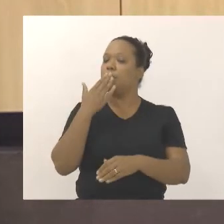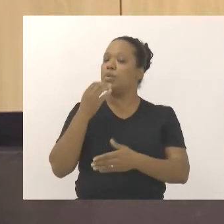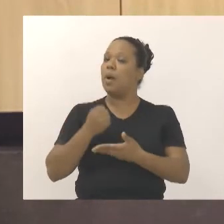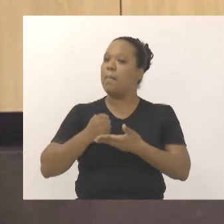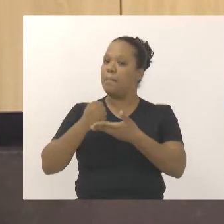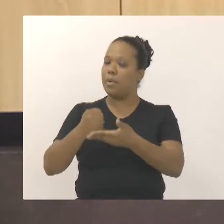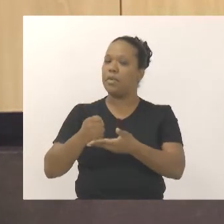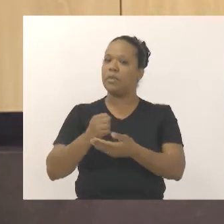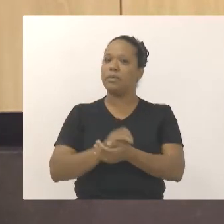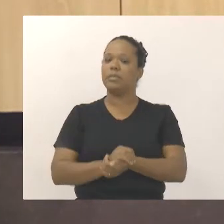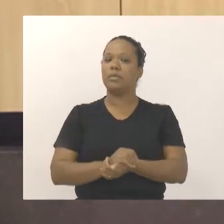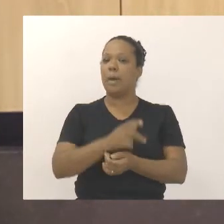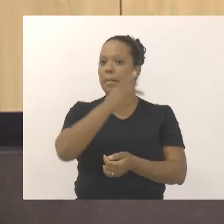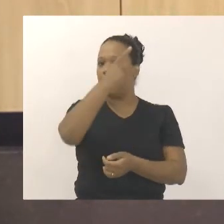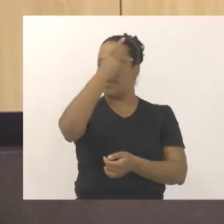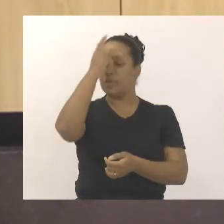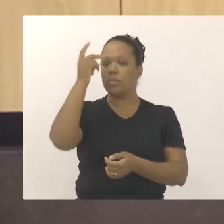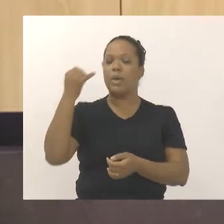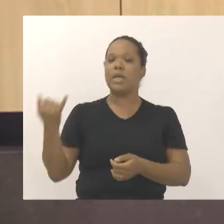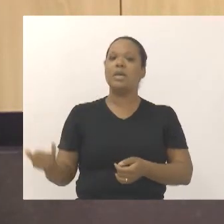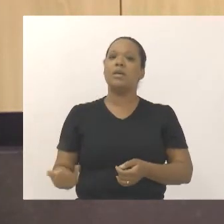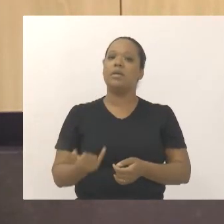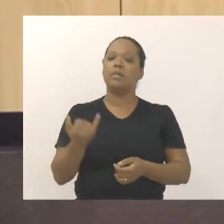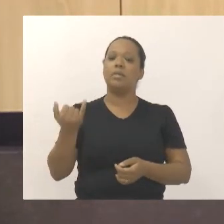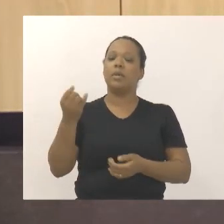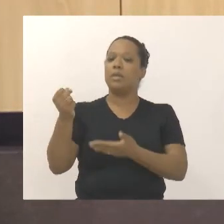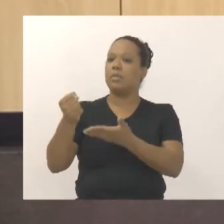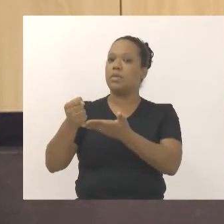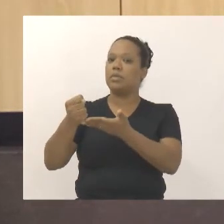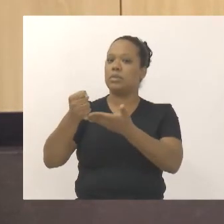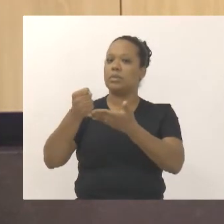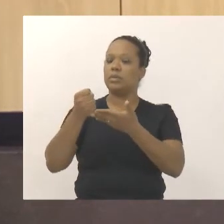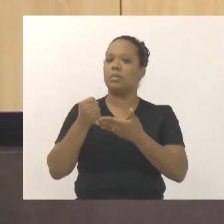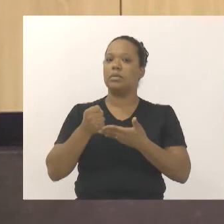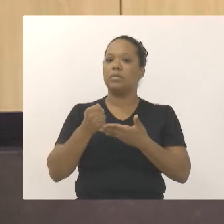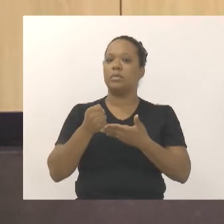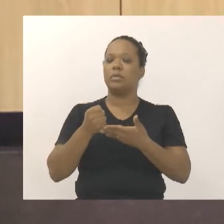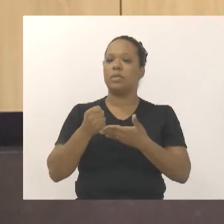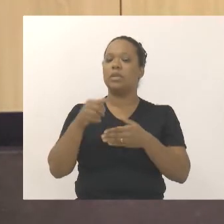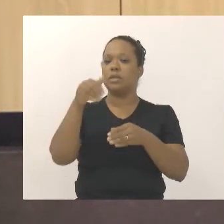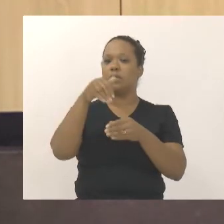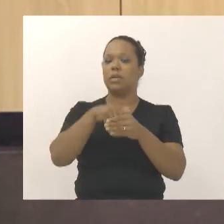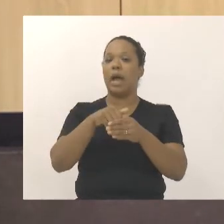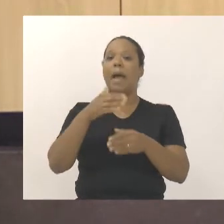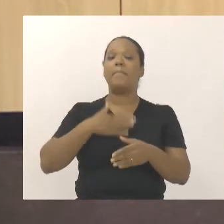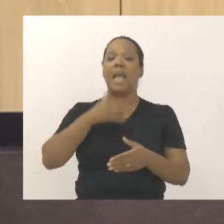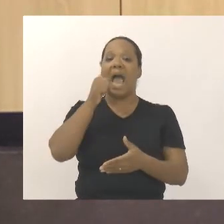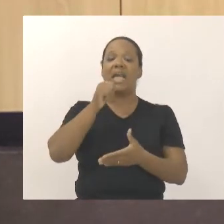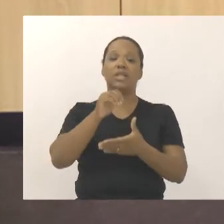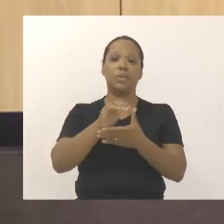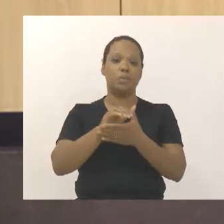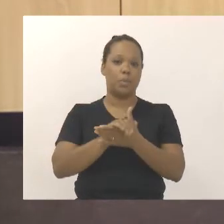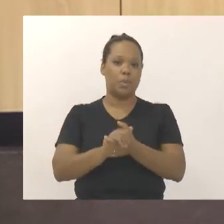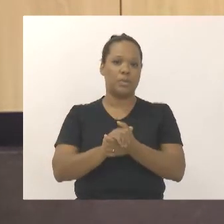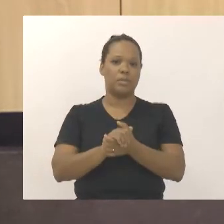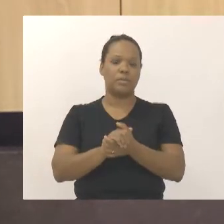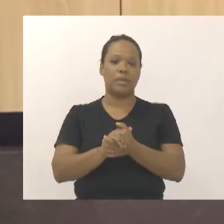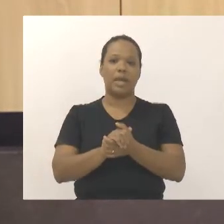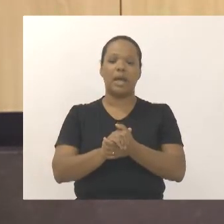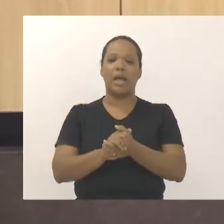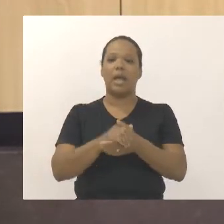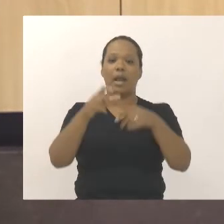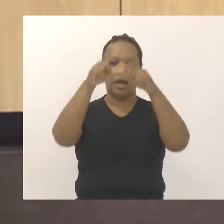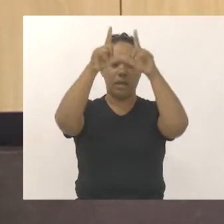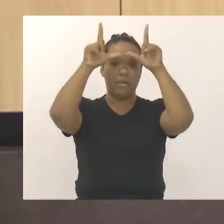e uma pessoa que é muito importante, que me auxiliou na questão desse voto aqui, é a minha esposa. Minha esposa foi